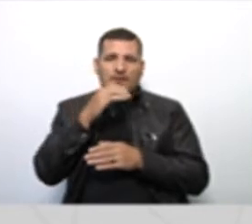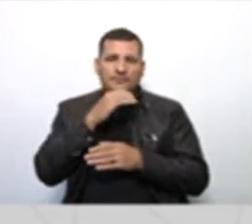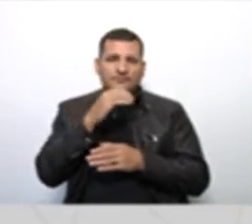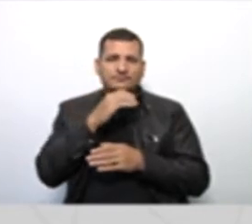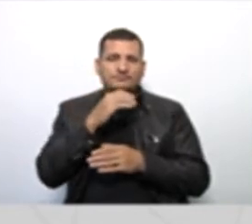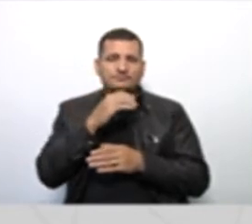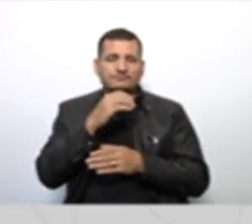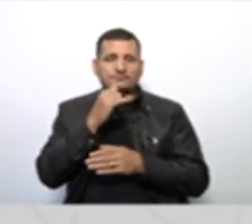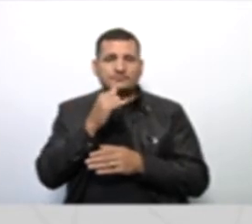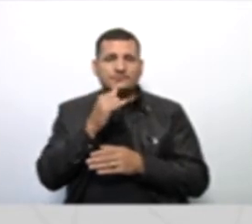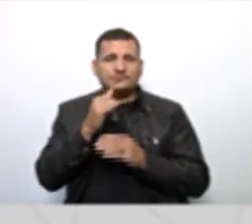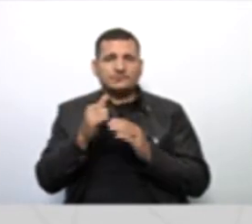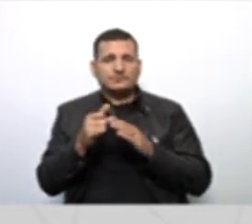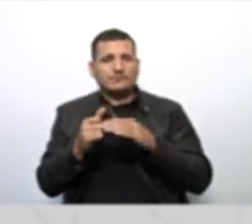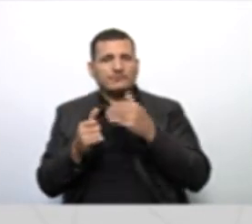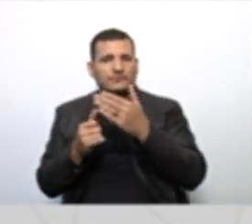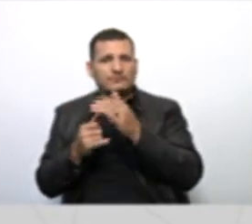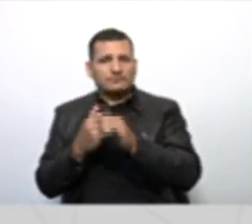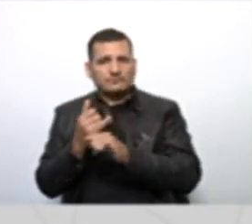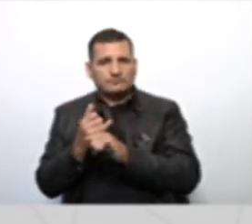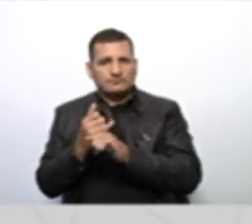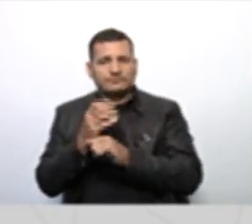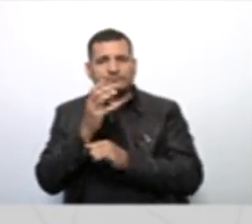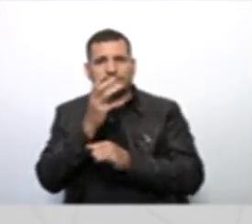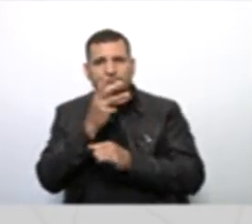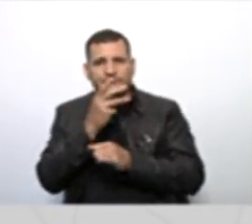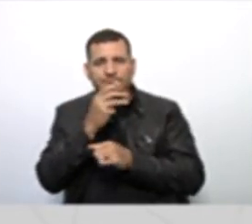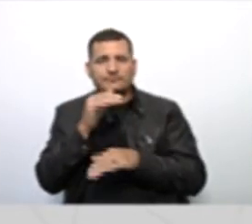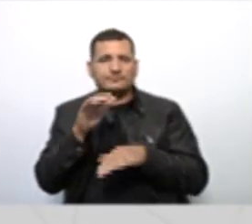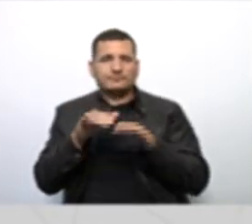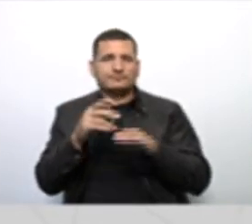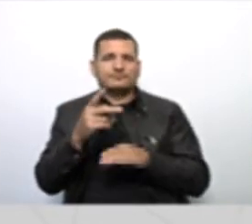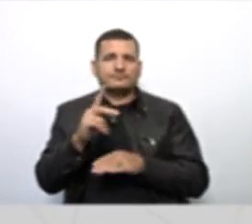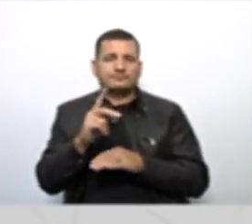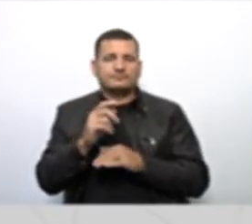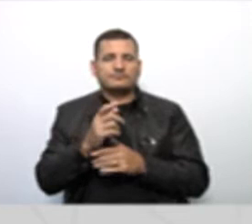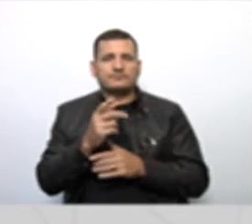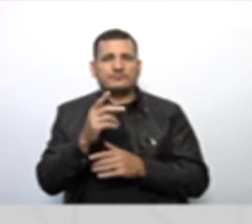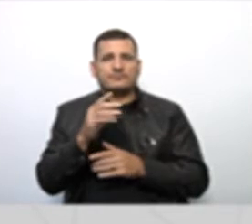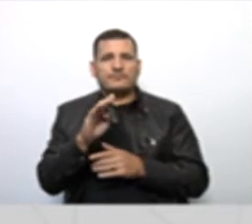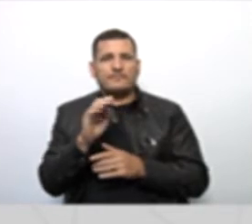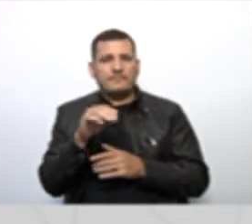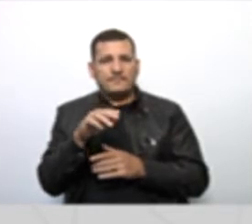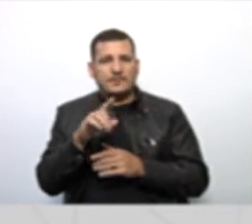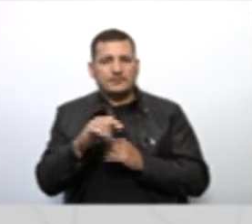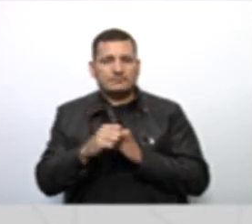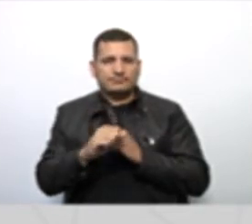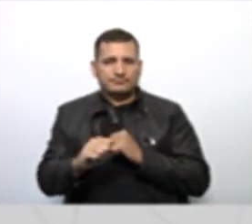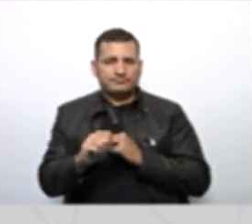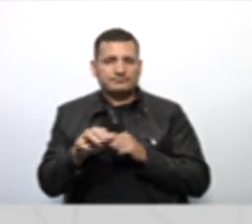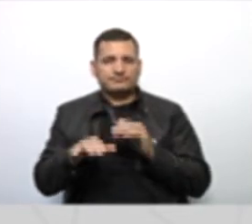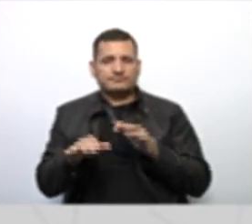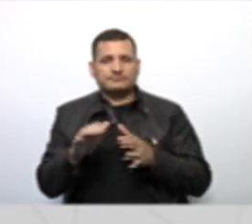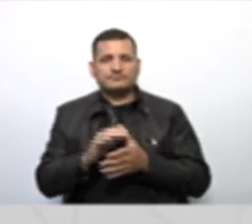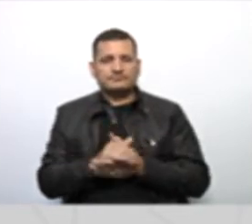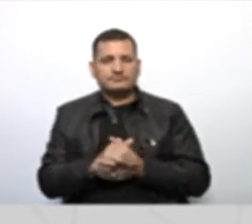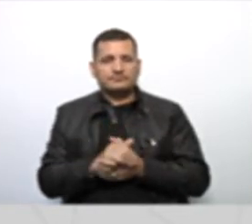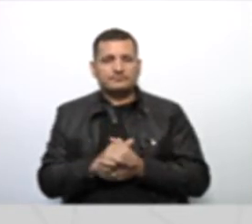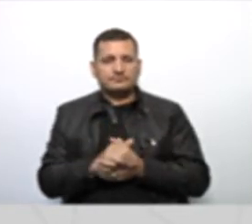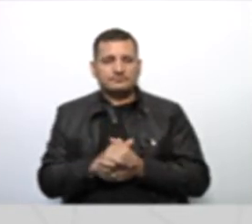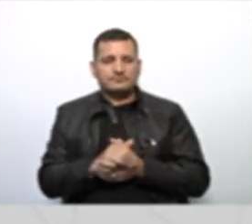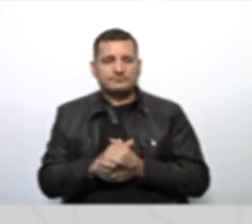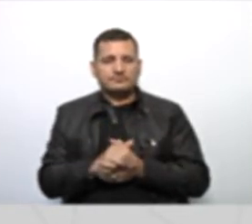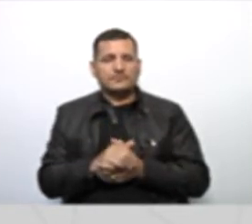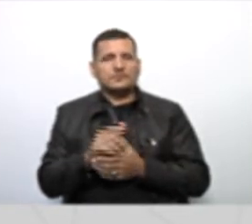de a saída para a internet, já vai ficar um pouquinho lento, dependendo da sua banda larga. Não funciona tão rápido quanto o